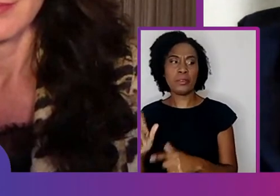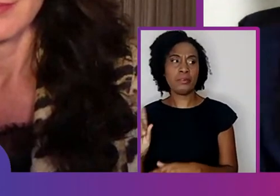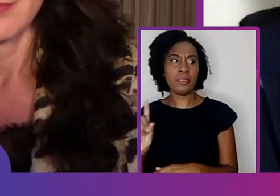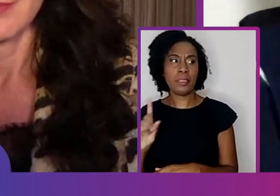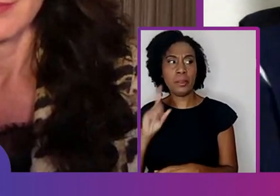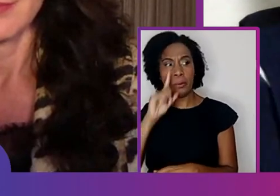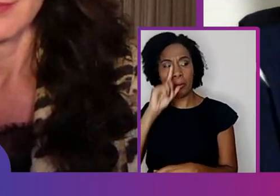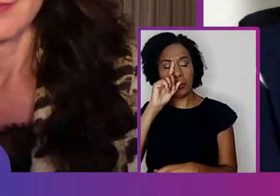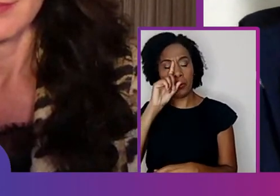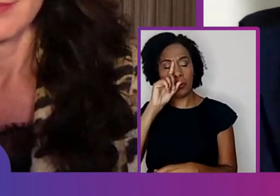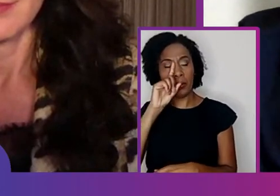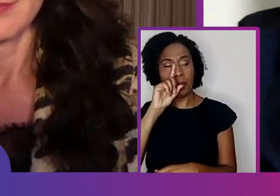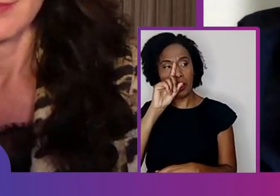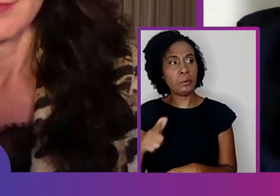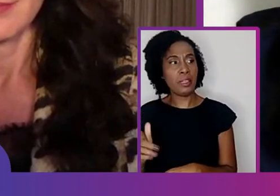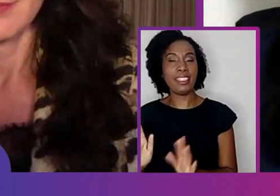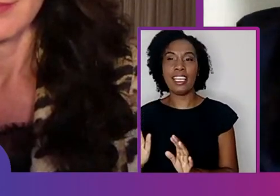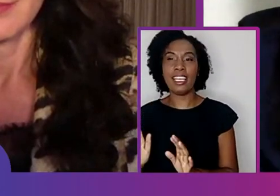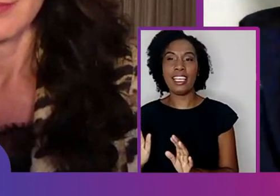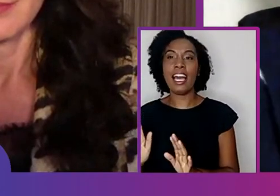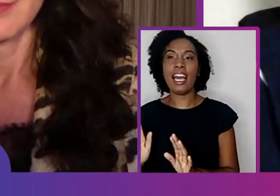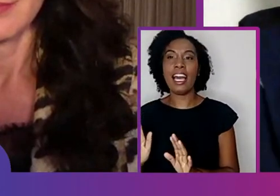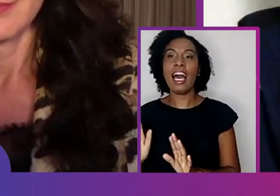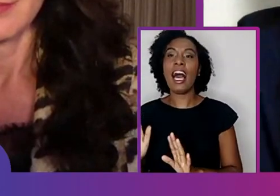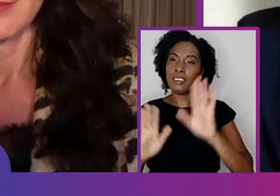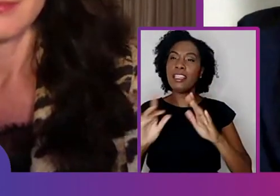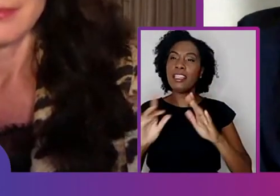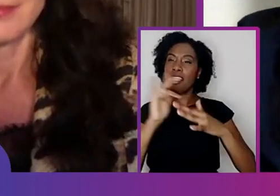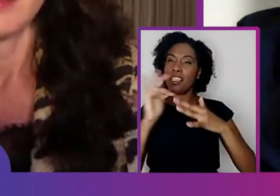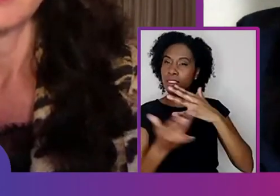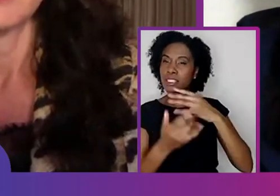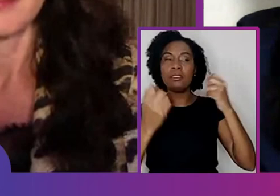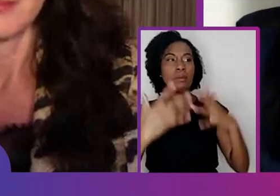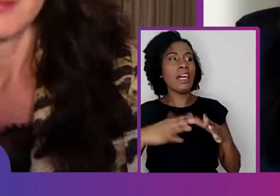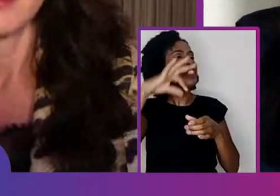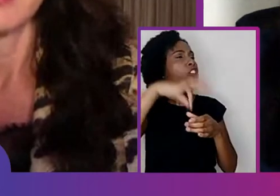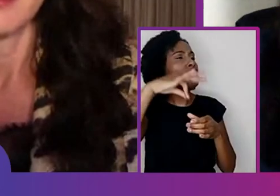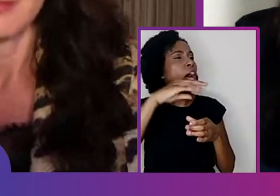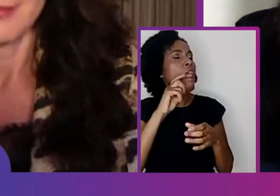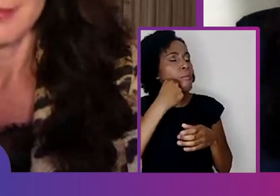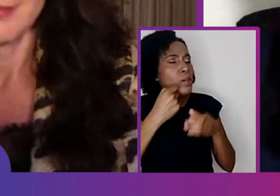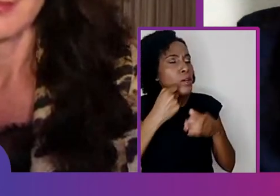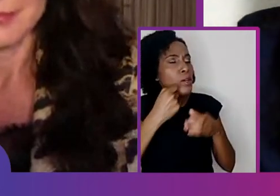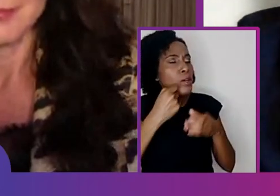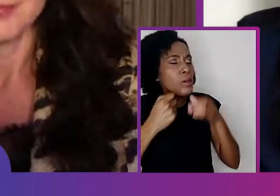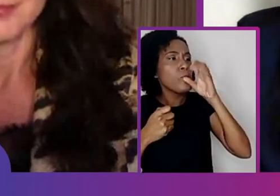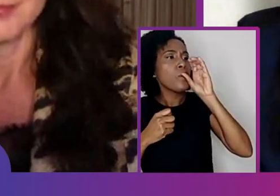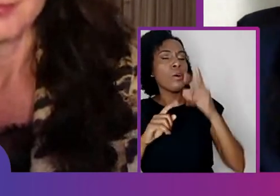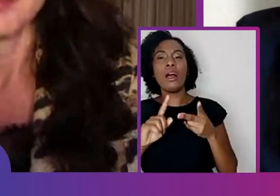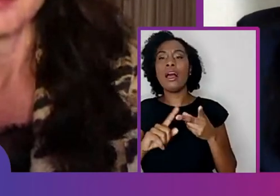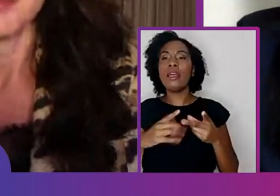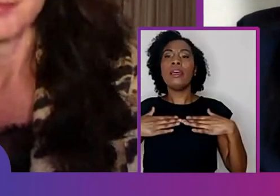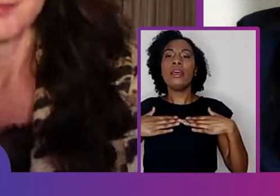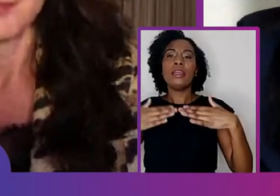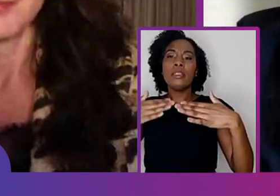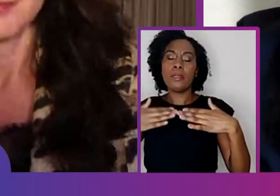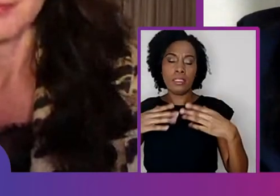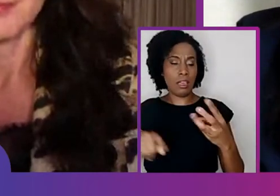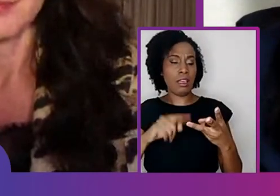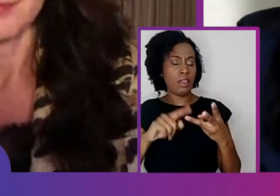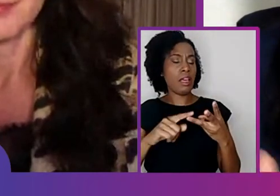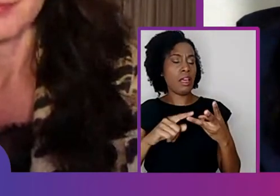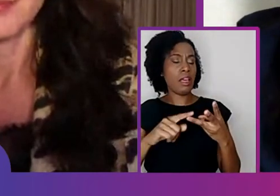dizendo que basta um chazinho de limão, que basta respirar não sei o quê, que esse remédio vai resolver, que aquele outro remédio vai